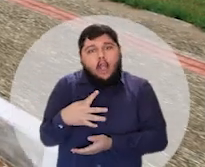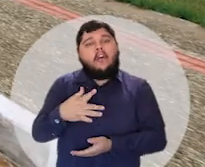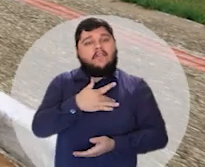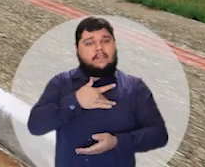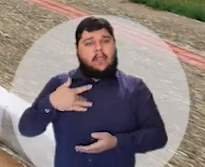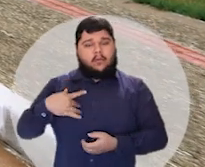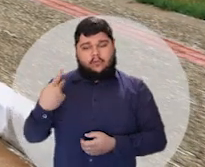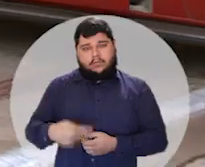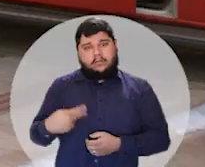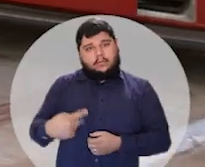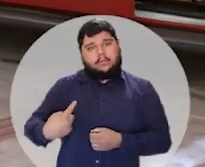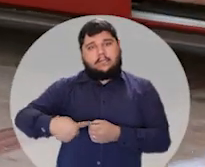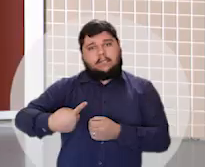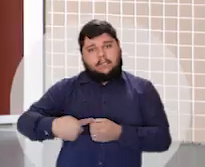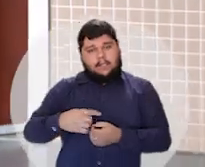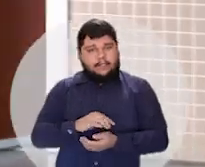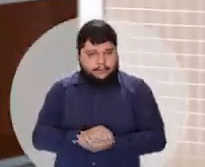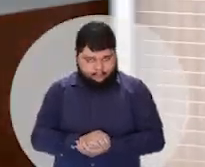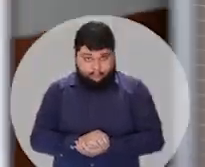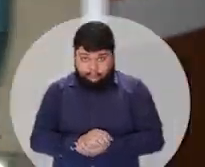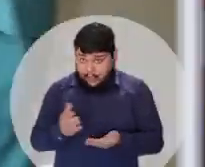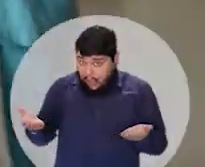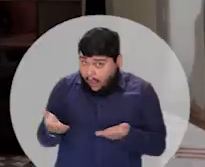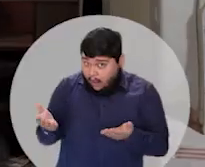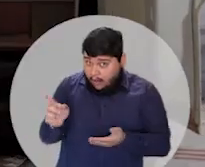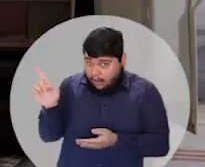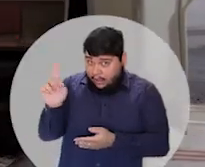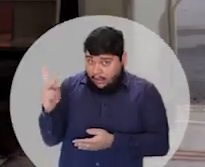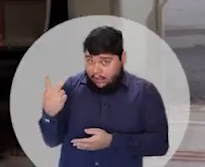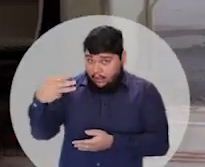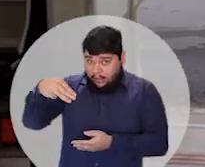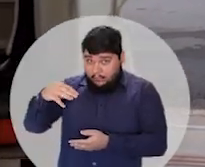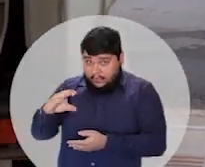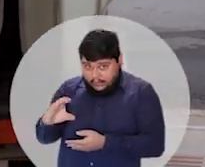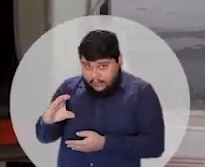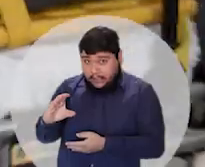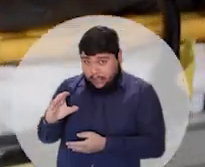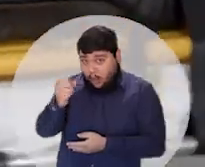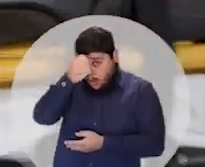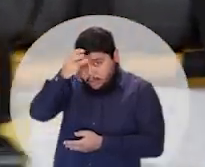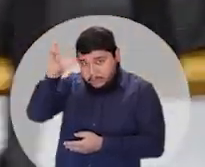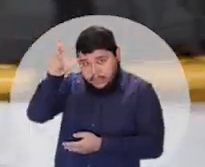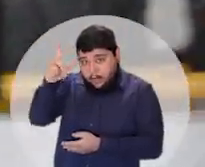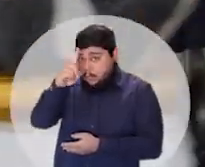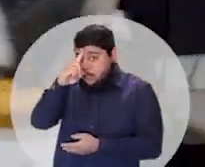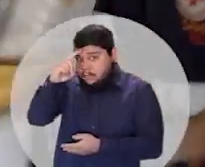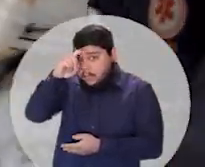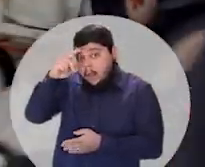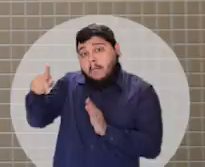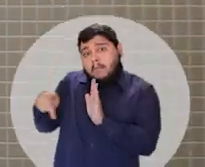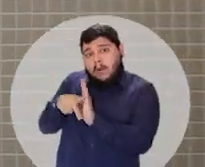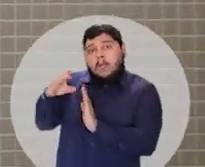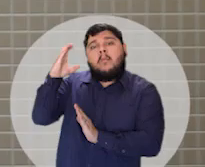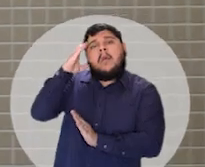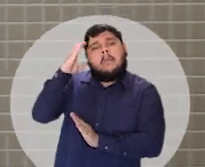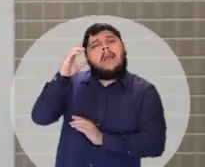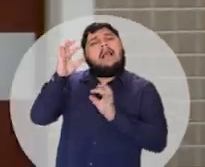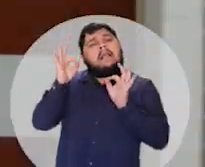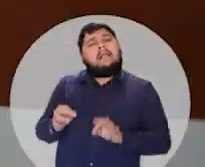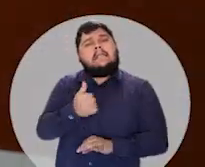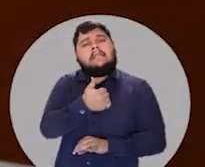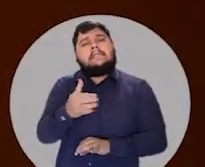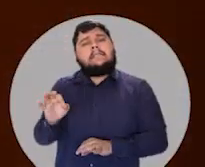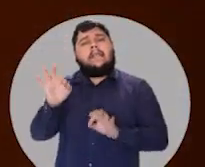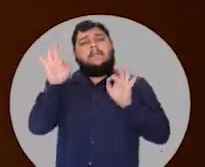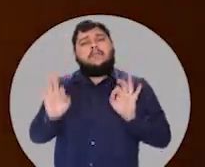na saúde da nossa cidade. Agora, o HMC, Hospital Municipal de Cuiabá, está 100% entregue